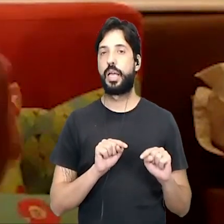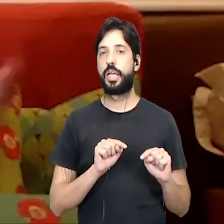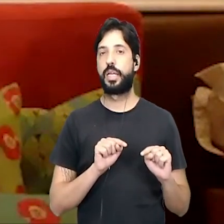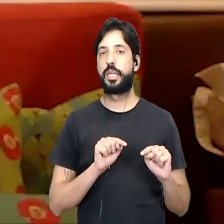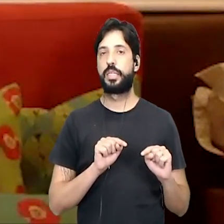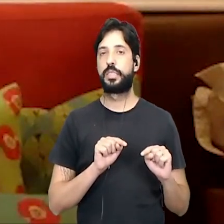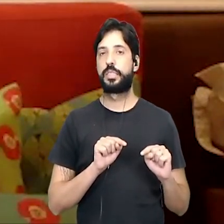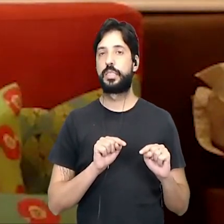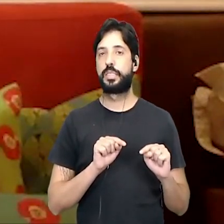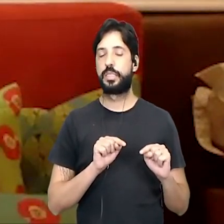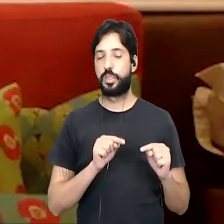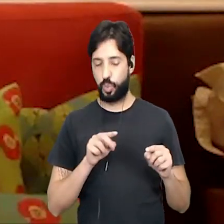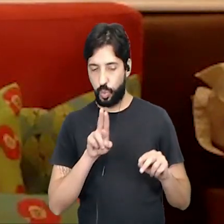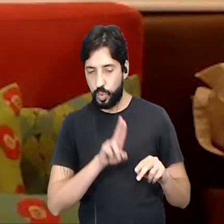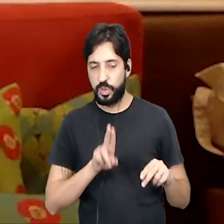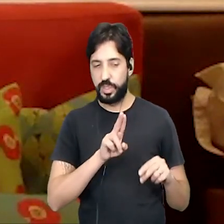usar